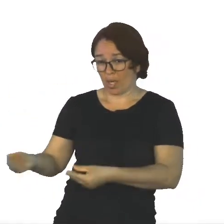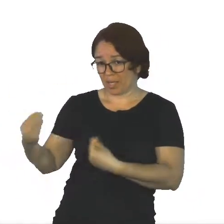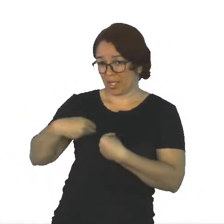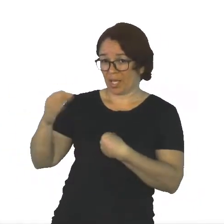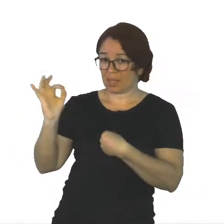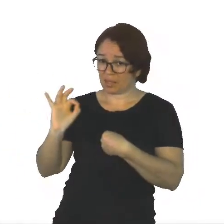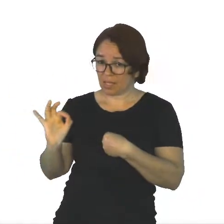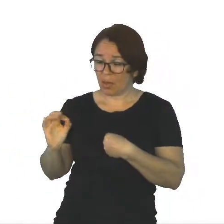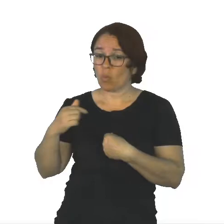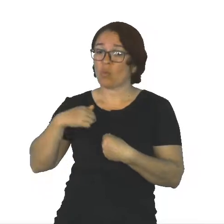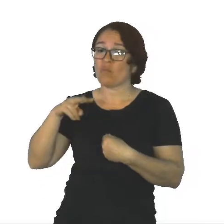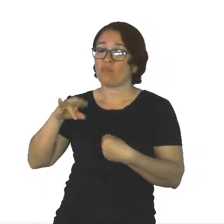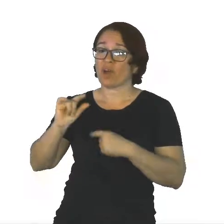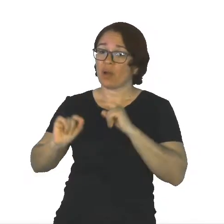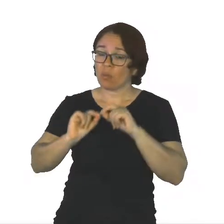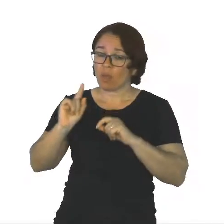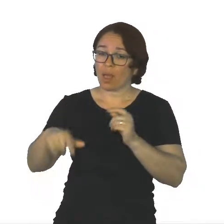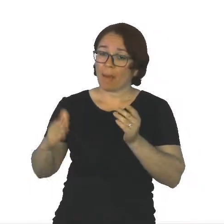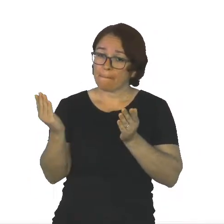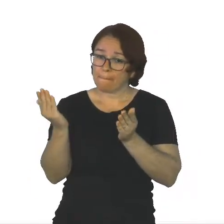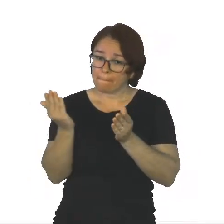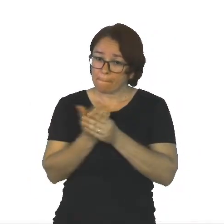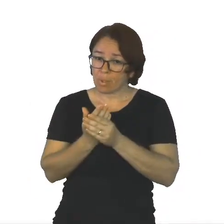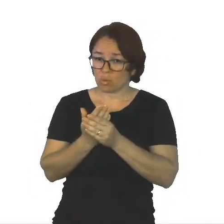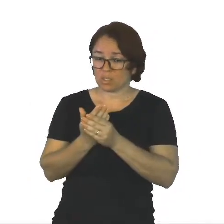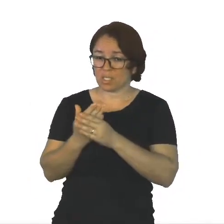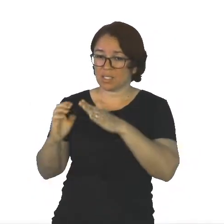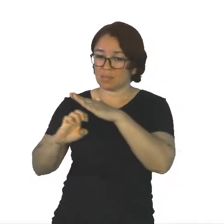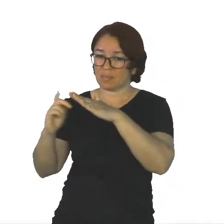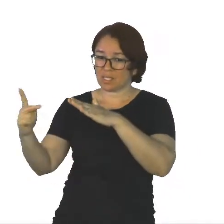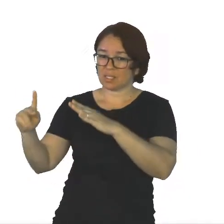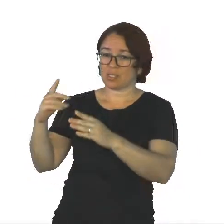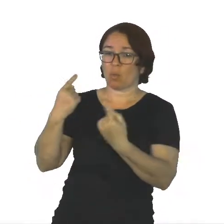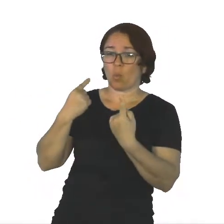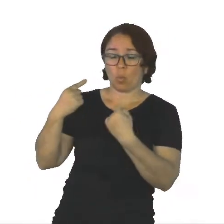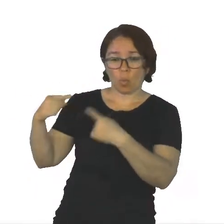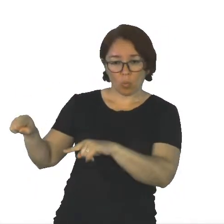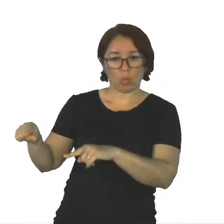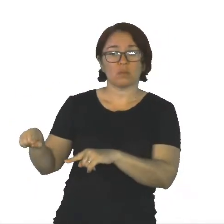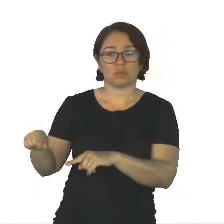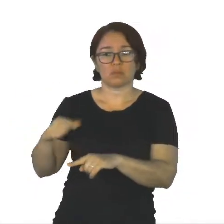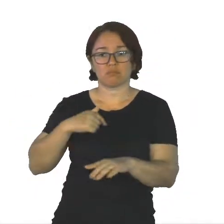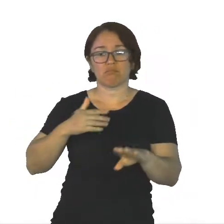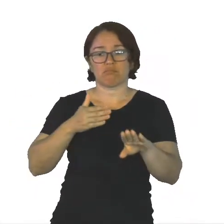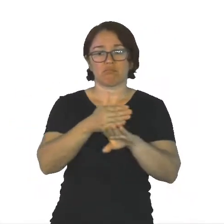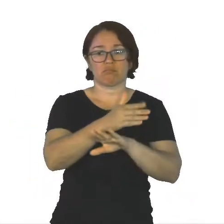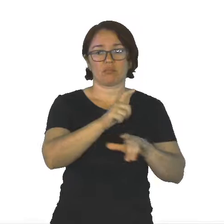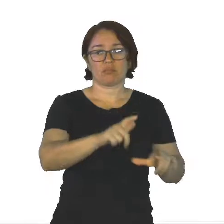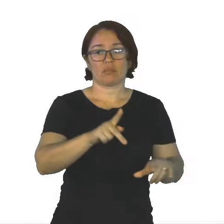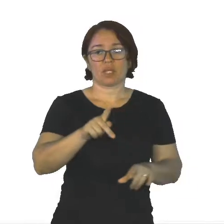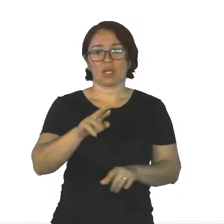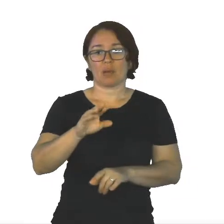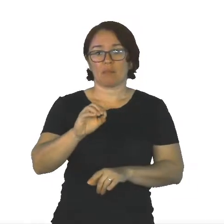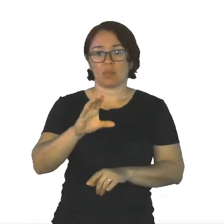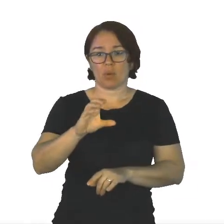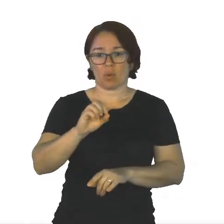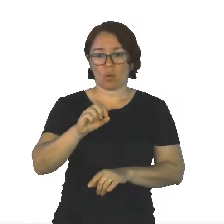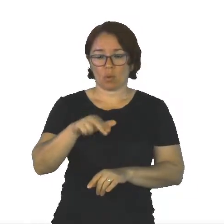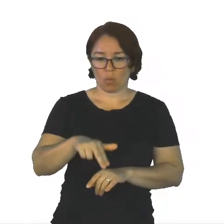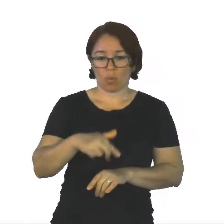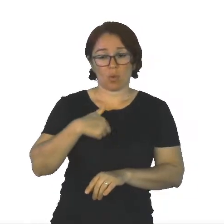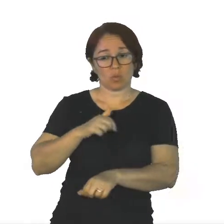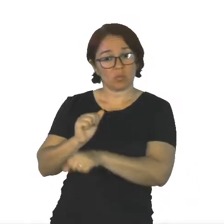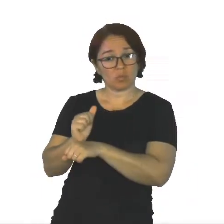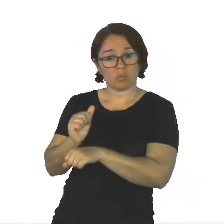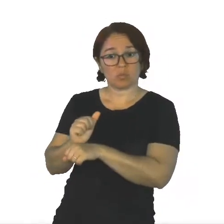o processo contra a empresa junto ao PROCON. Fico no aguardo de uma resposta